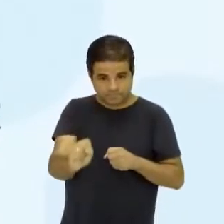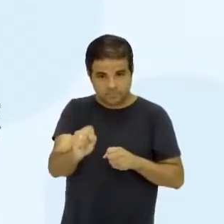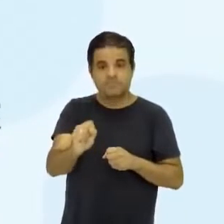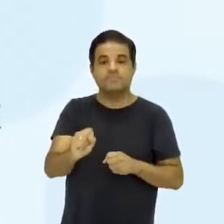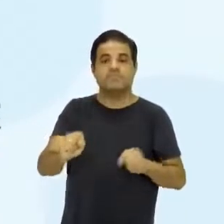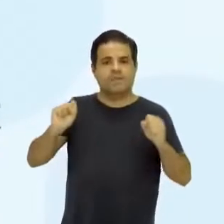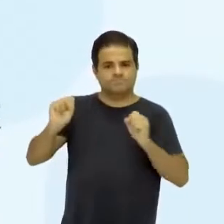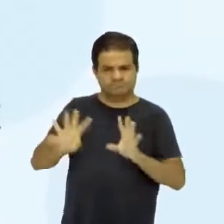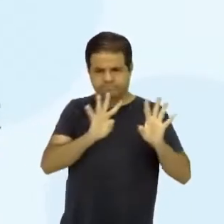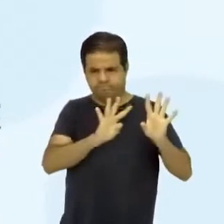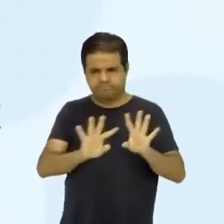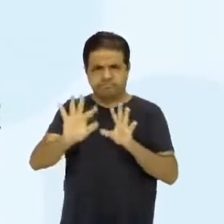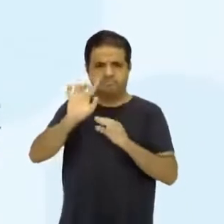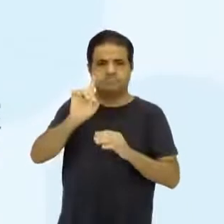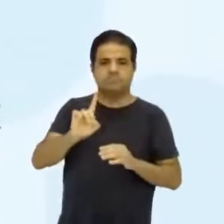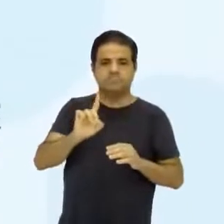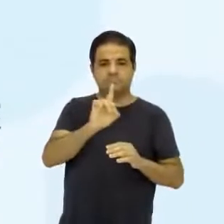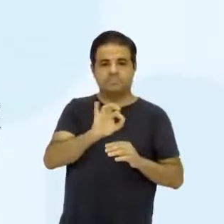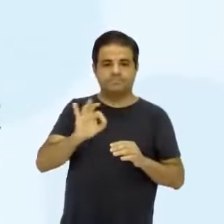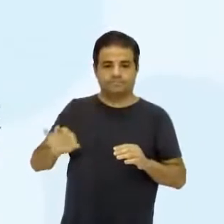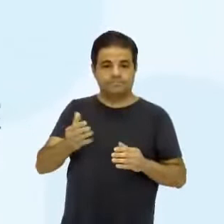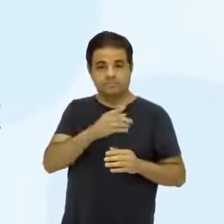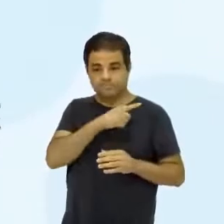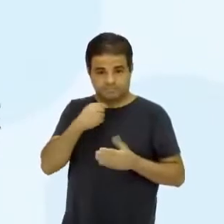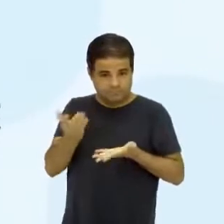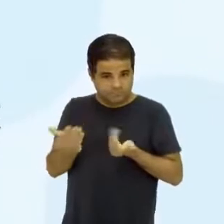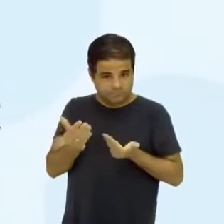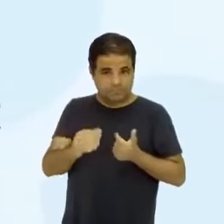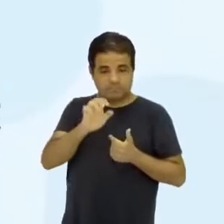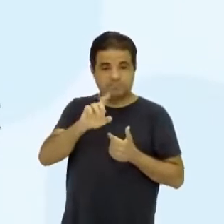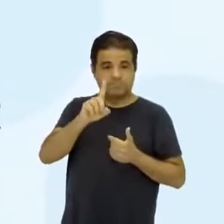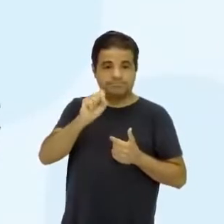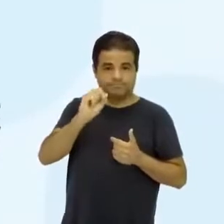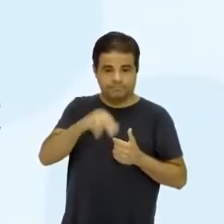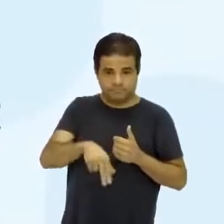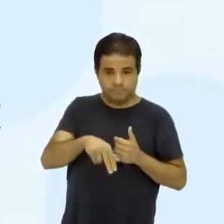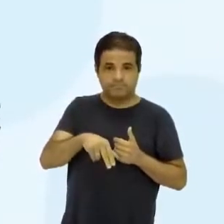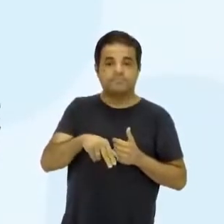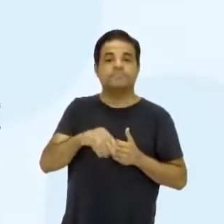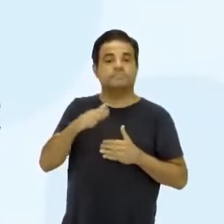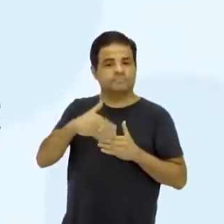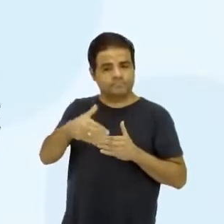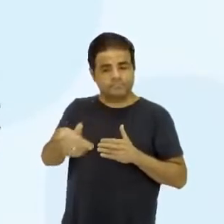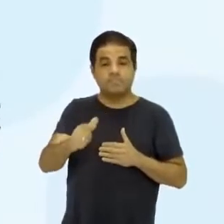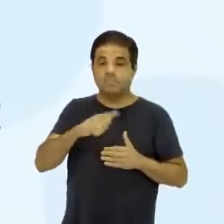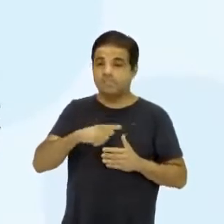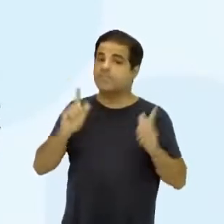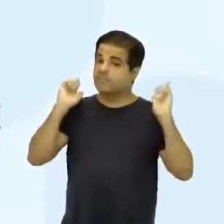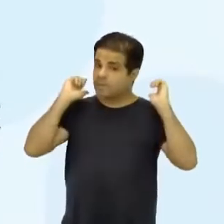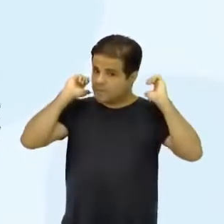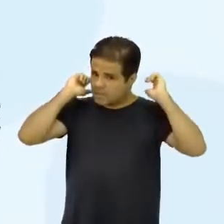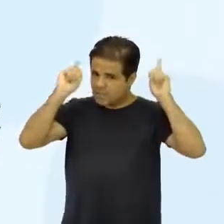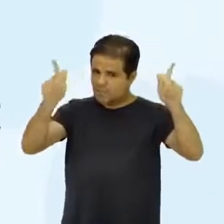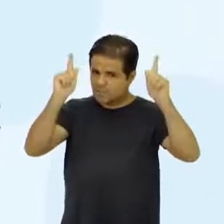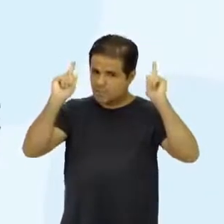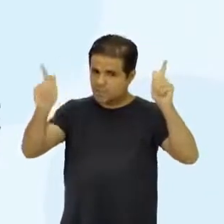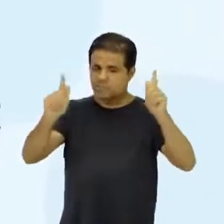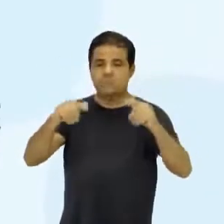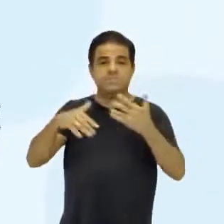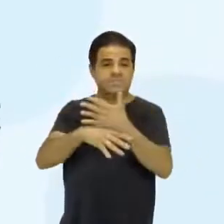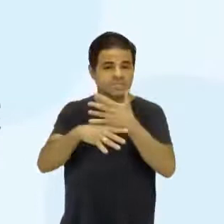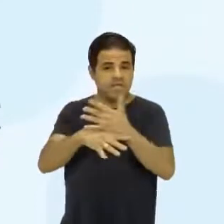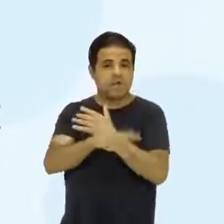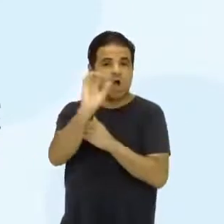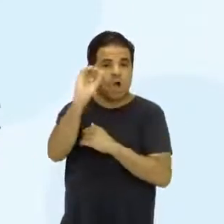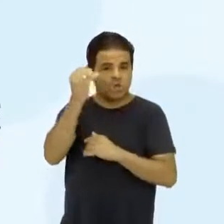mil, né, em resposta à morte do estudante secundarista Edson Luiz de Lima. Nós temos a greves de